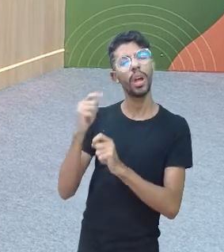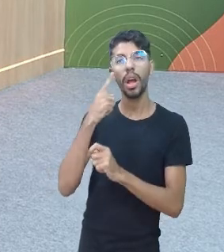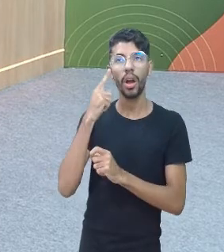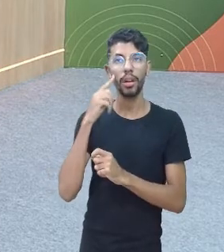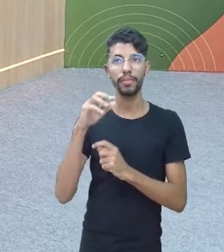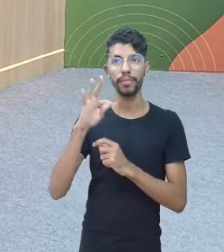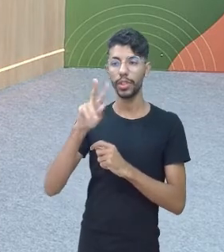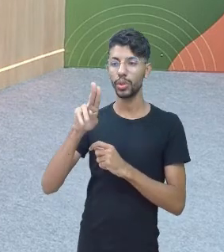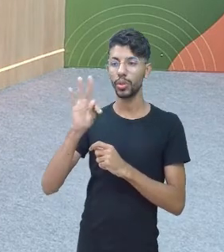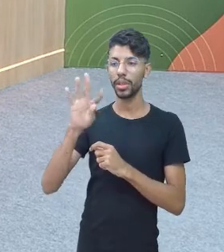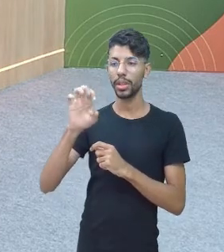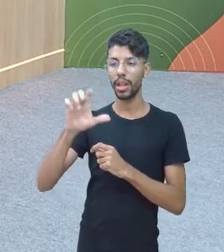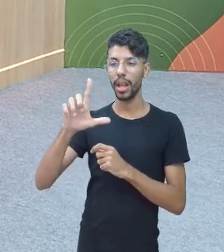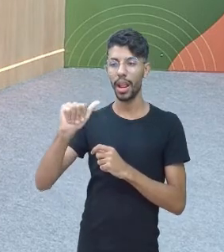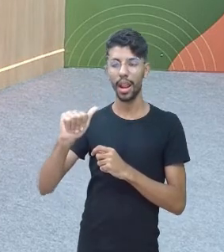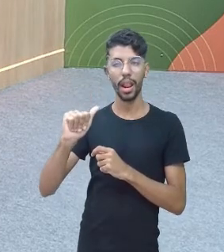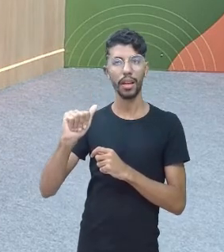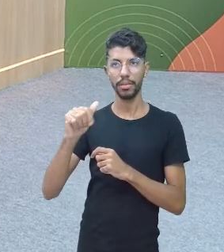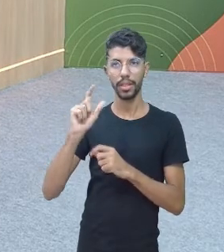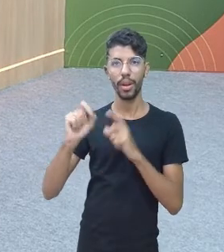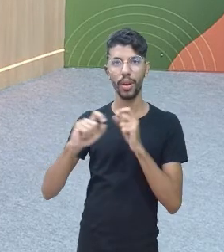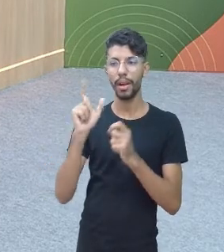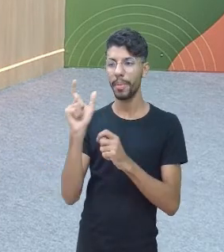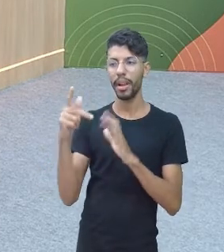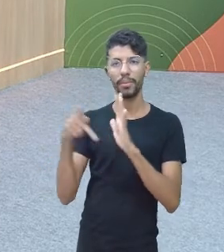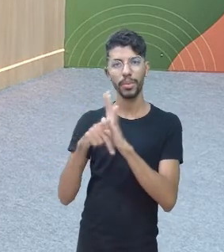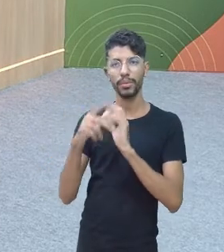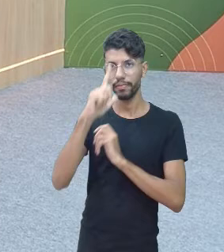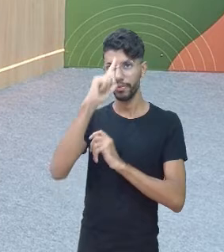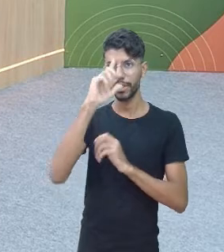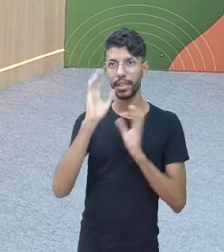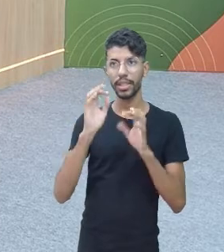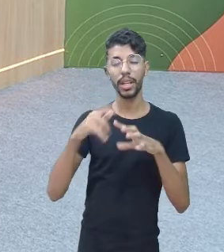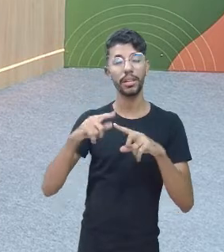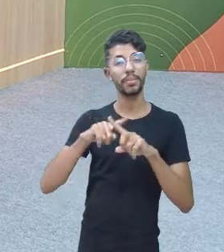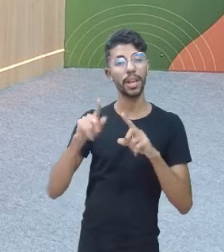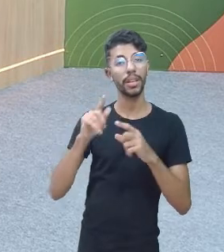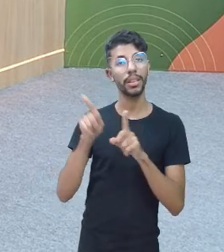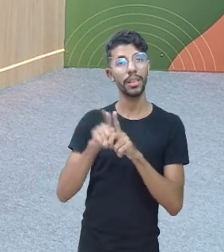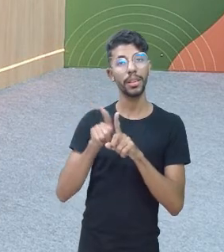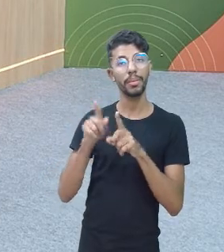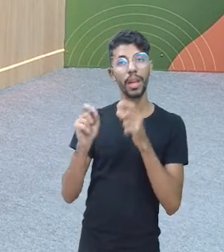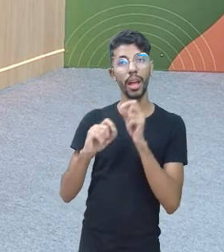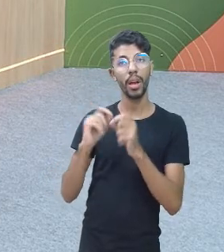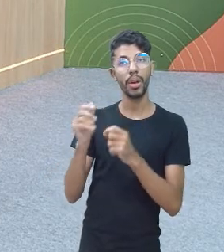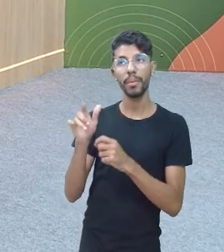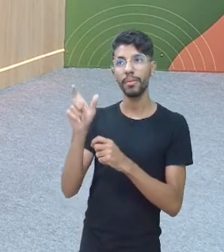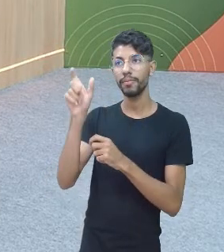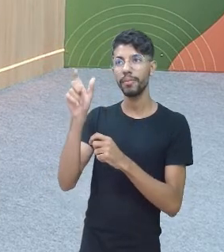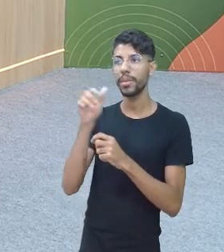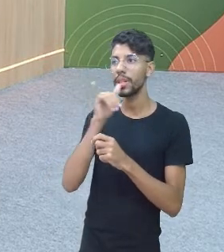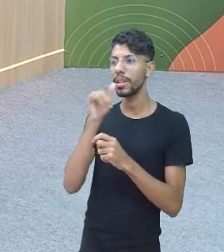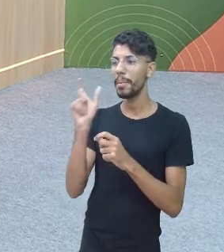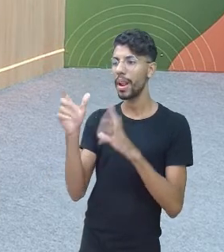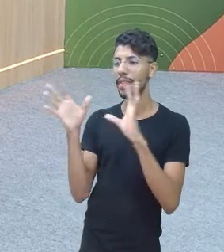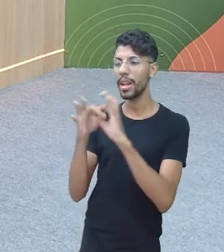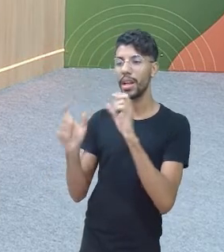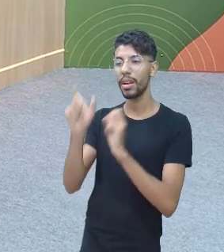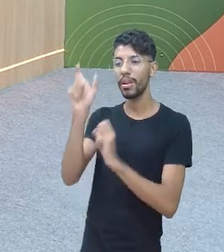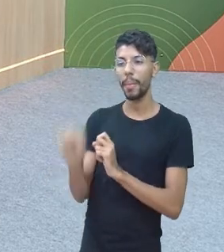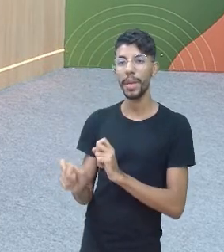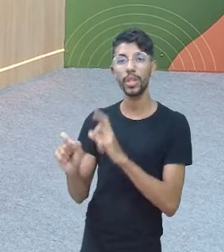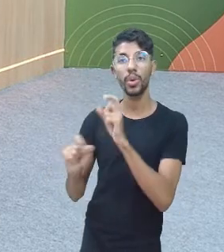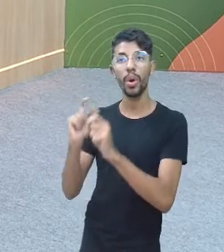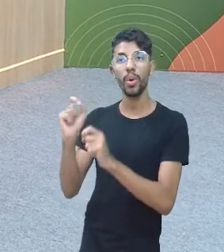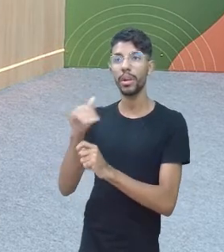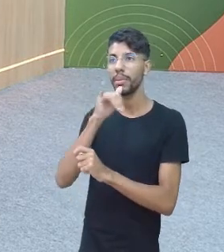dessa palavra, né, herdada do latim, e é também dado ao protetor de alguma pessoa aí que é normalmente um menor de